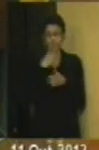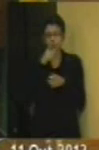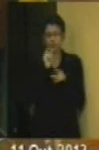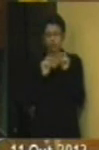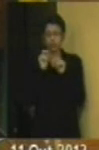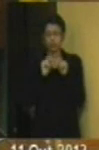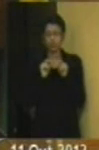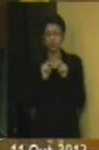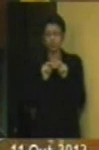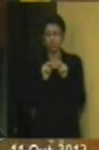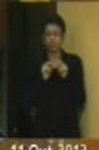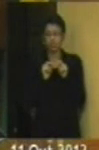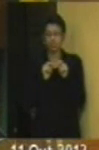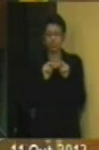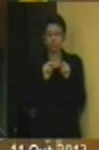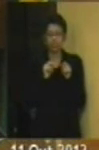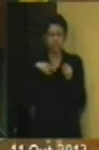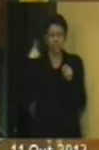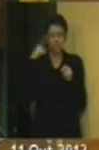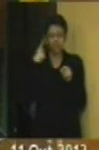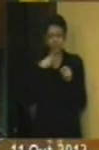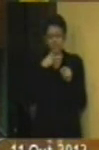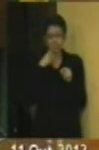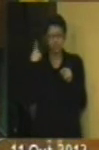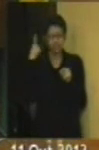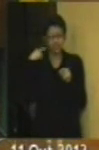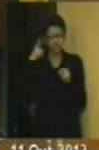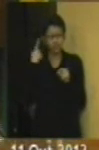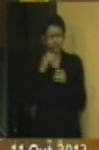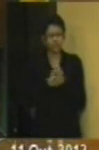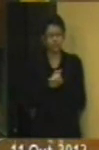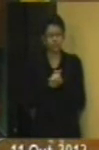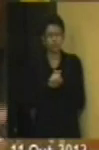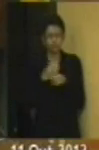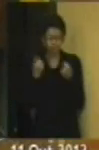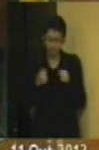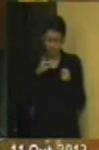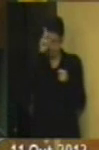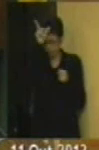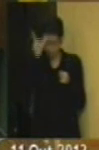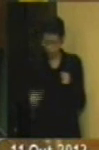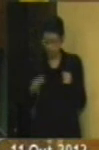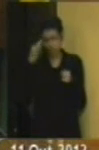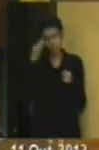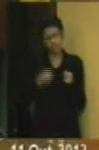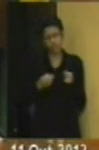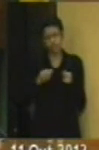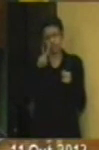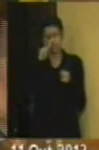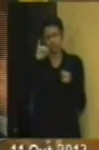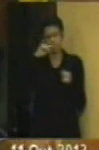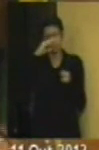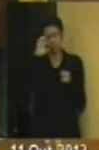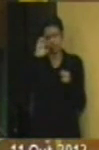você lembrar ainda falta com respeito e dizer que eu estou maluco que eu estou doido vossa excelência deveria se comportar adequadamente para um vice prefeito ou